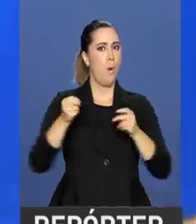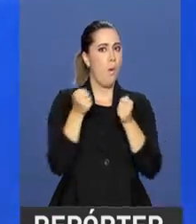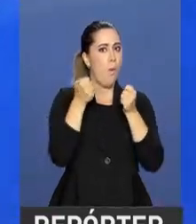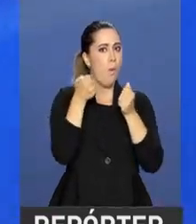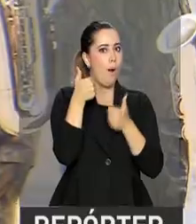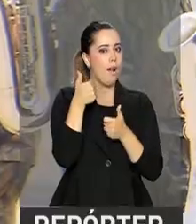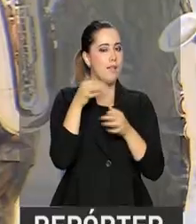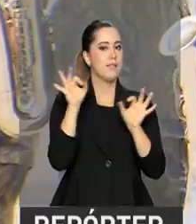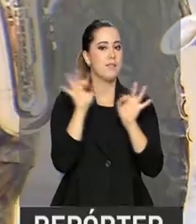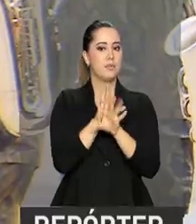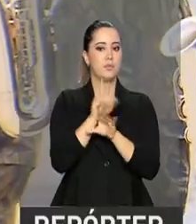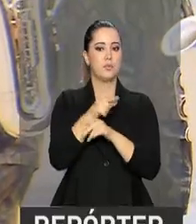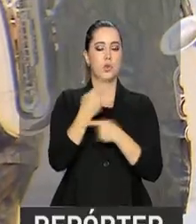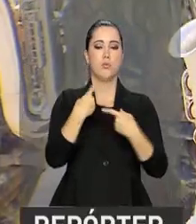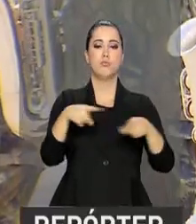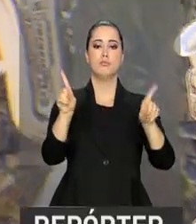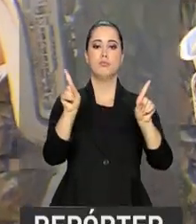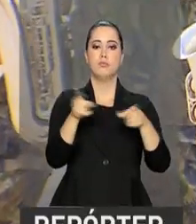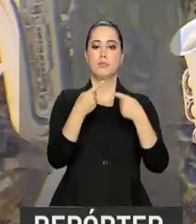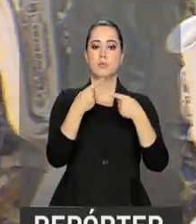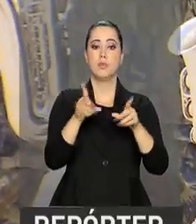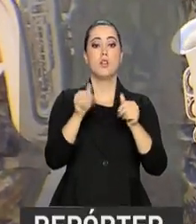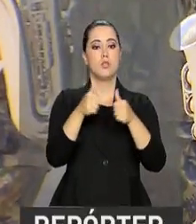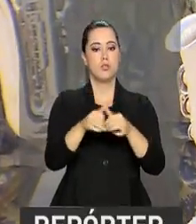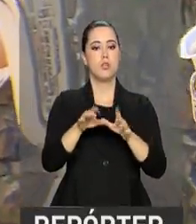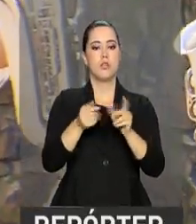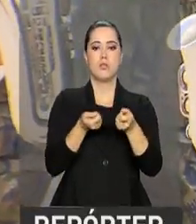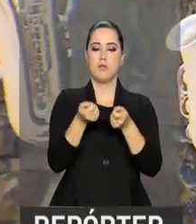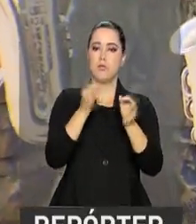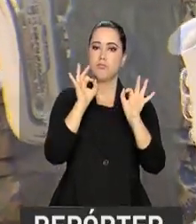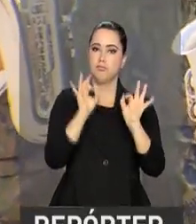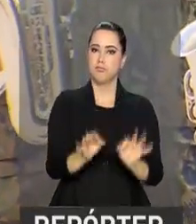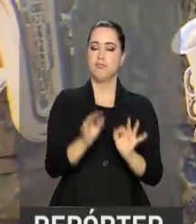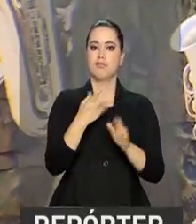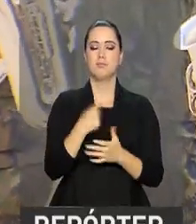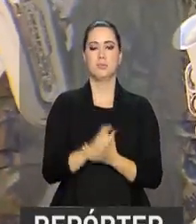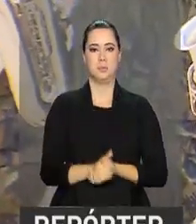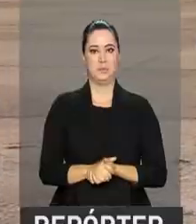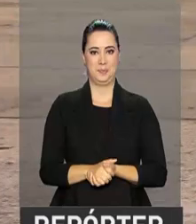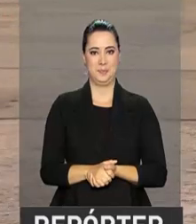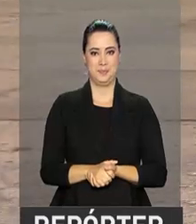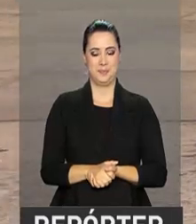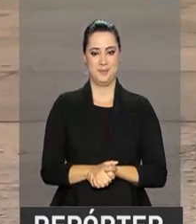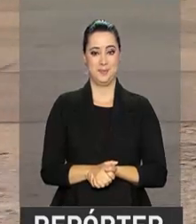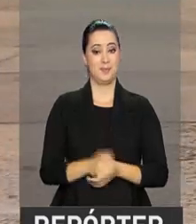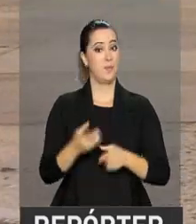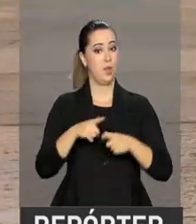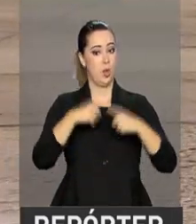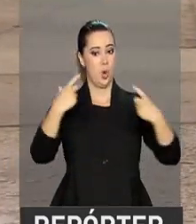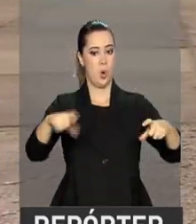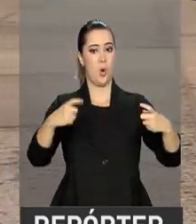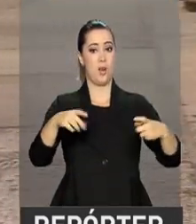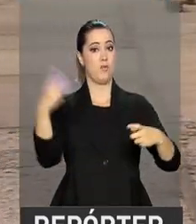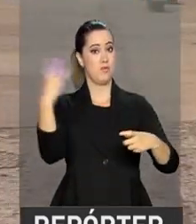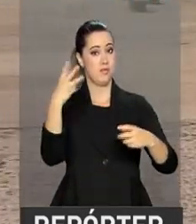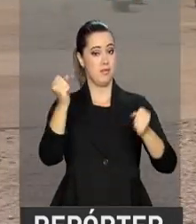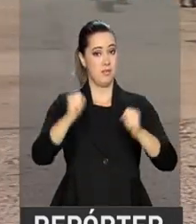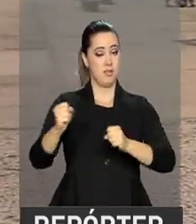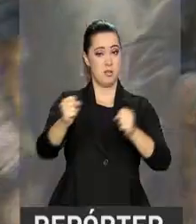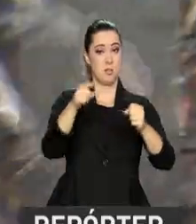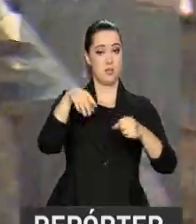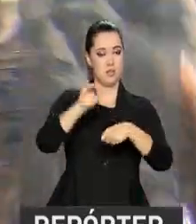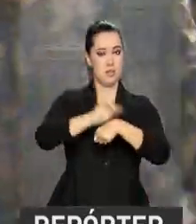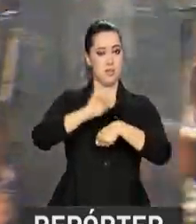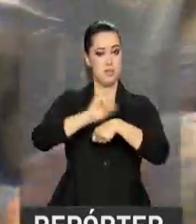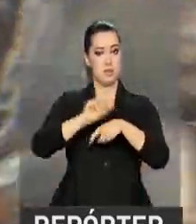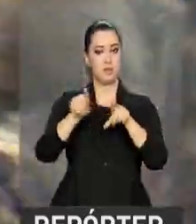quase pronto. Os instrumentos da banda já estão afinados. Na Praça dos Três Poderes, na capital